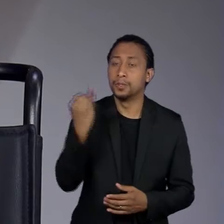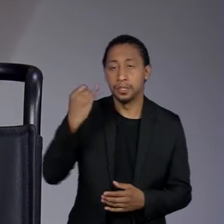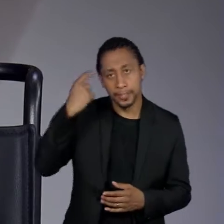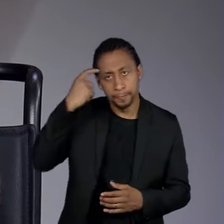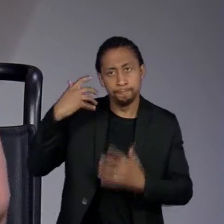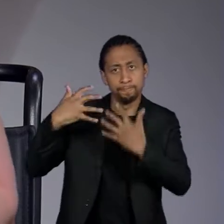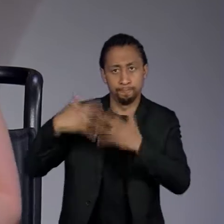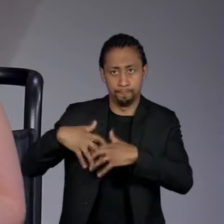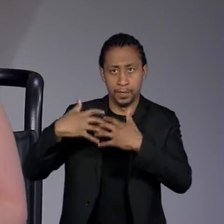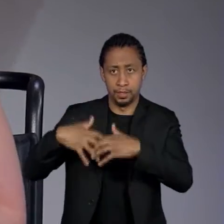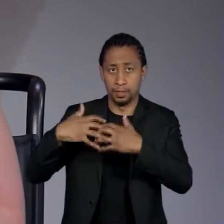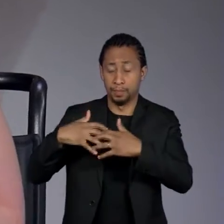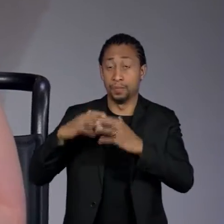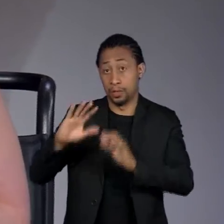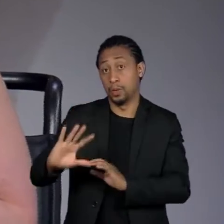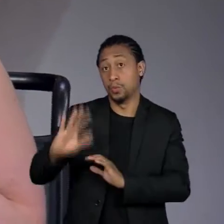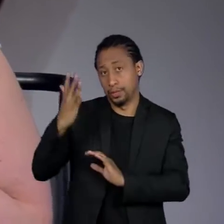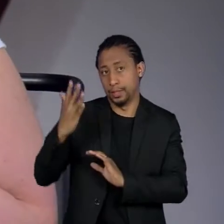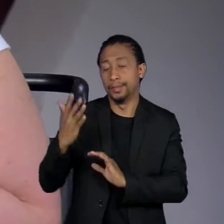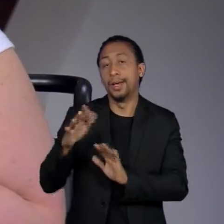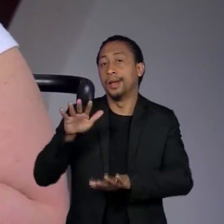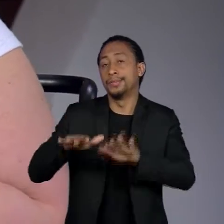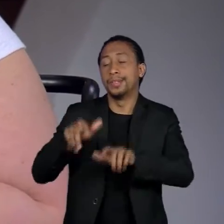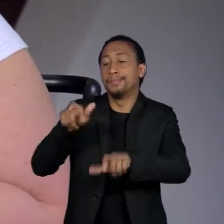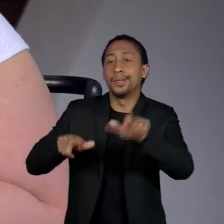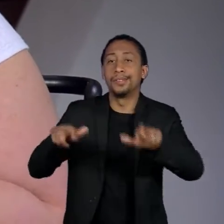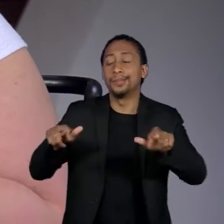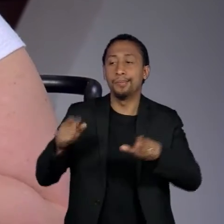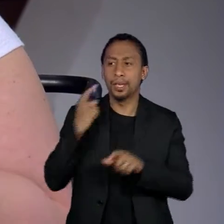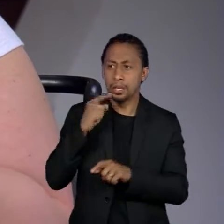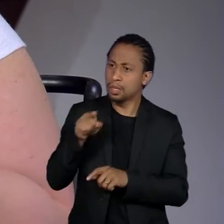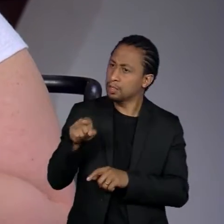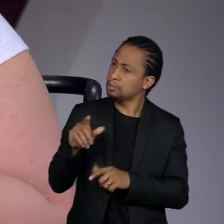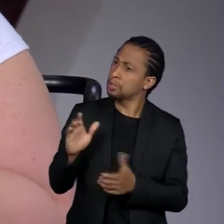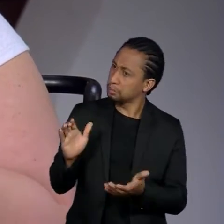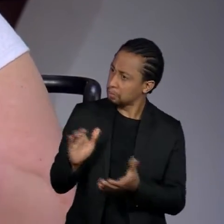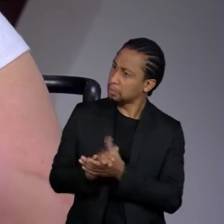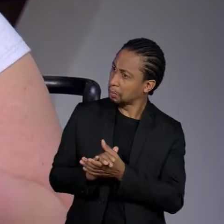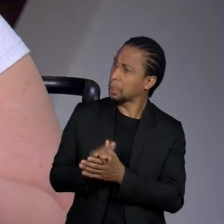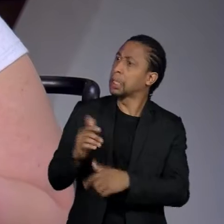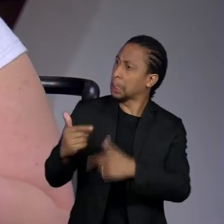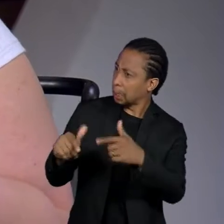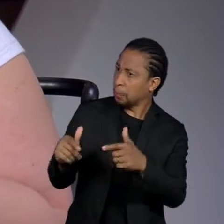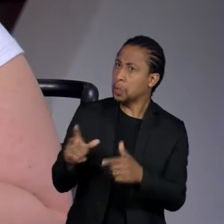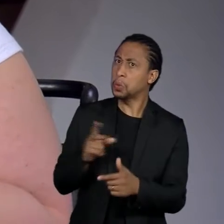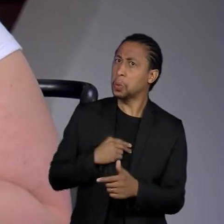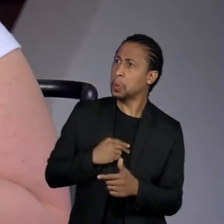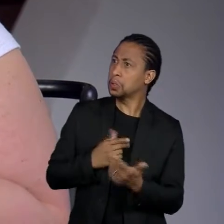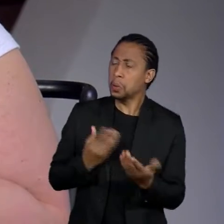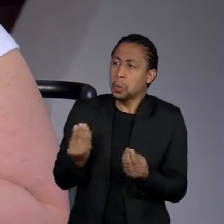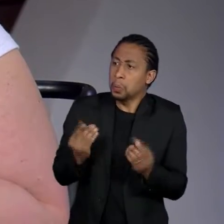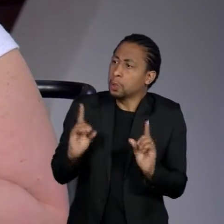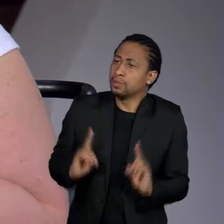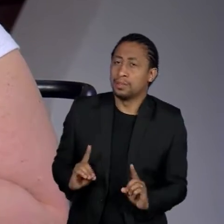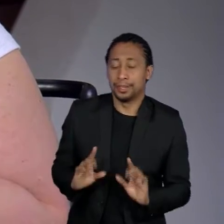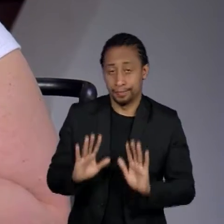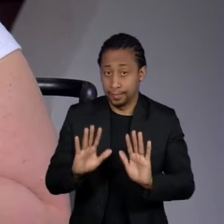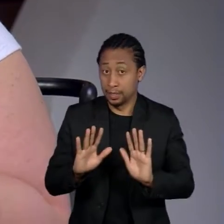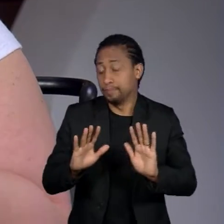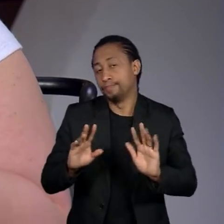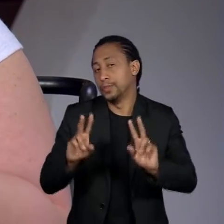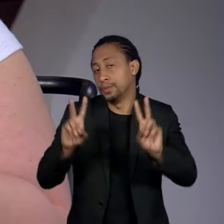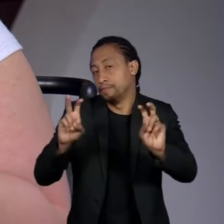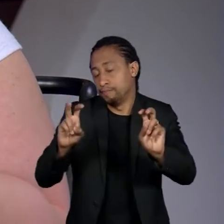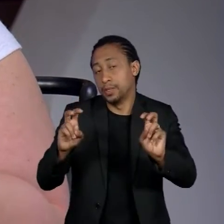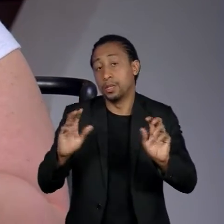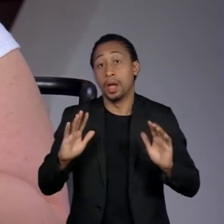quantos atravessamentos tem essa frase, né? O diagnóstico, falando especificamente de autismo, ele por